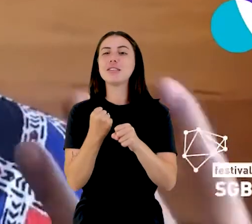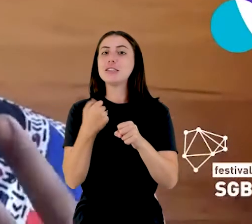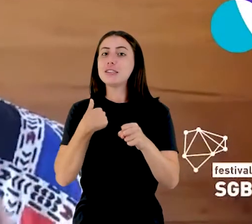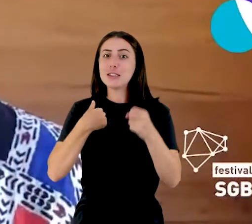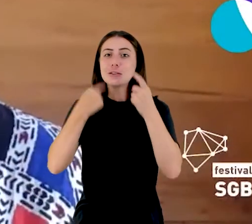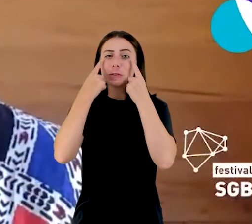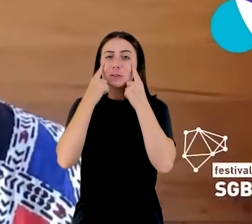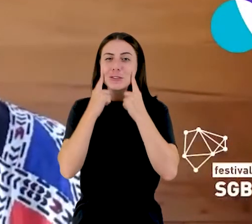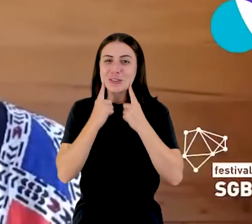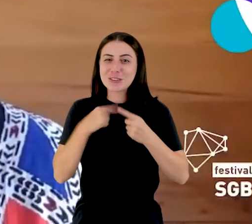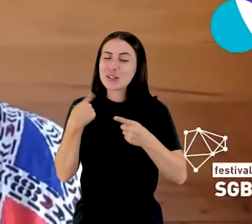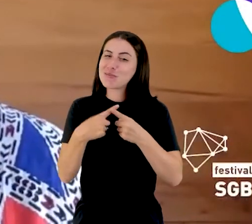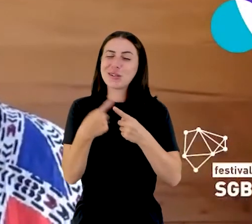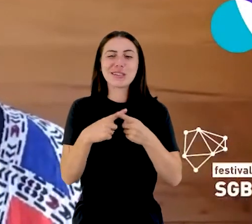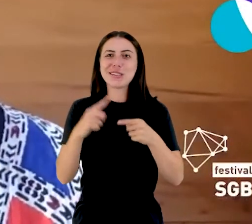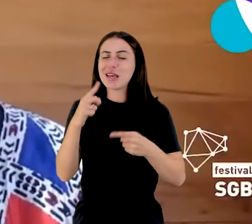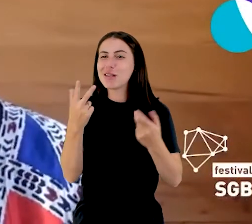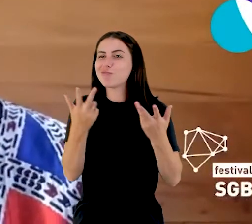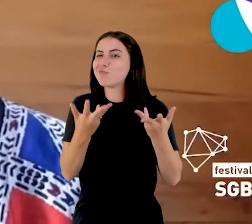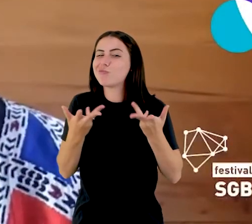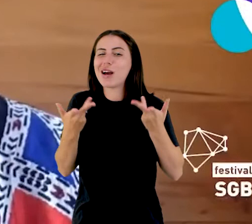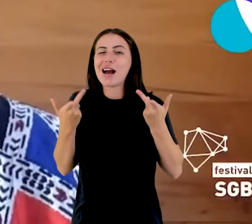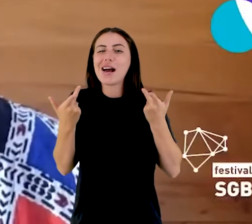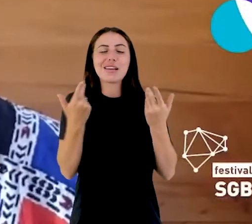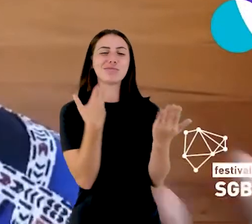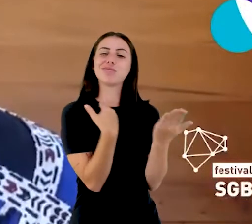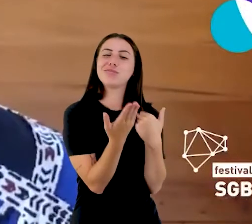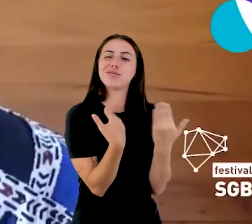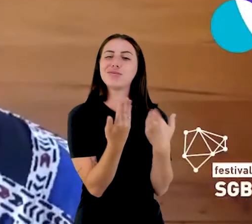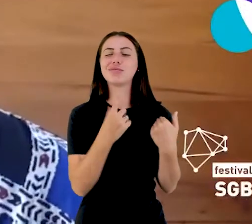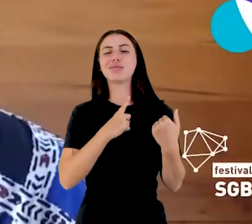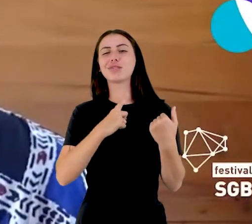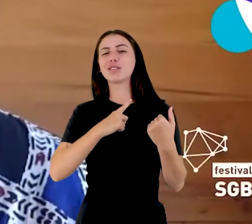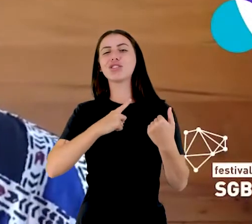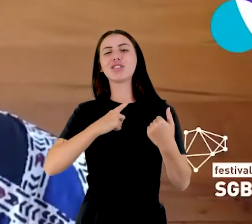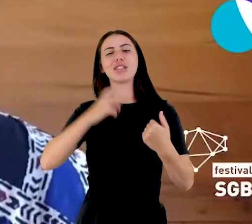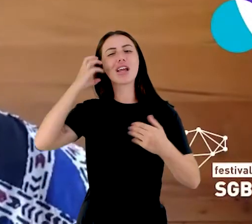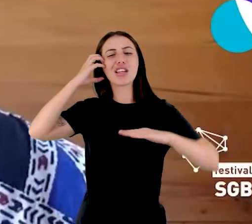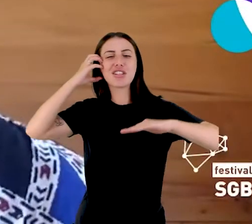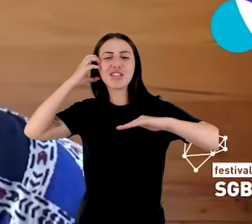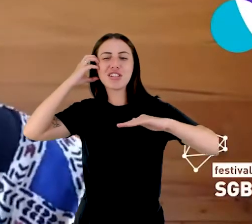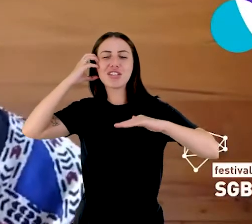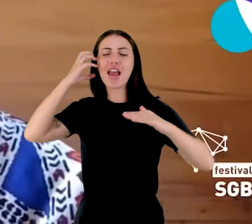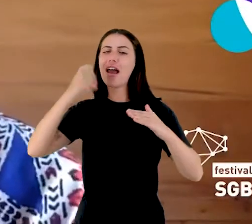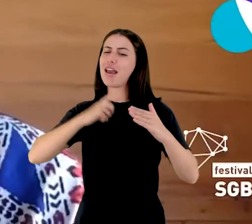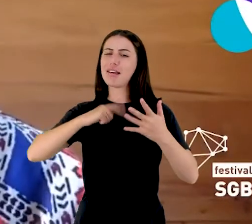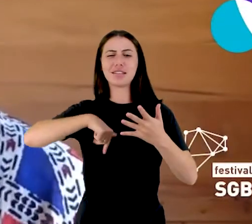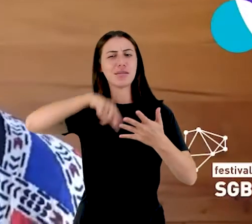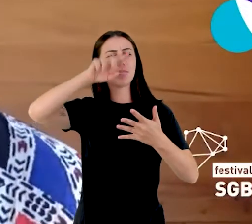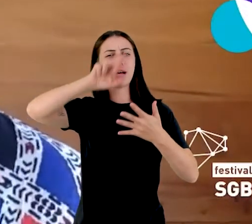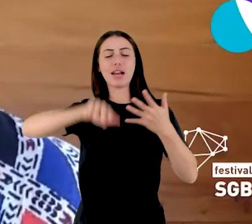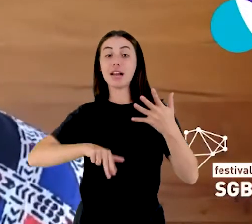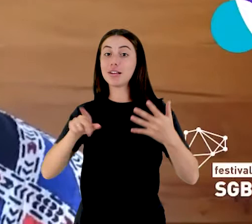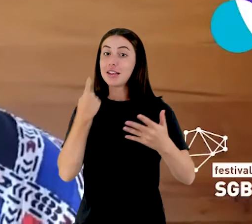muito forte, era muito lindo, desde das conversas, tudo que aconteceu, até o DJ Felipe tocando à noite,